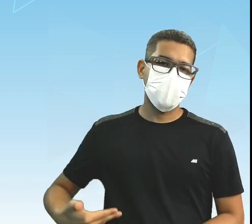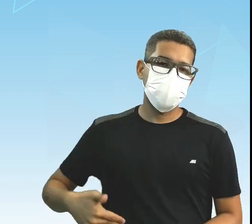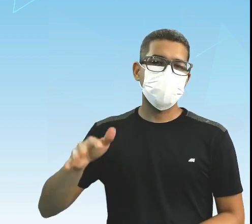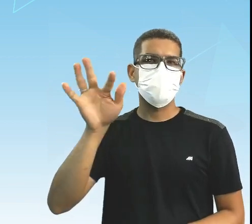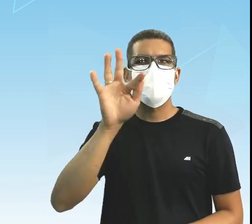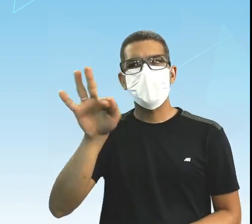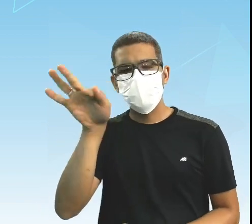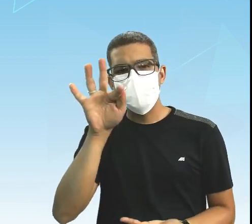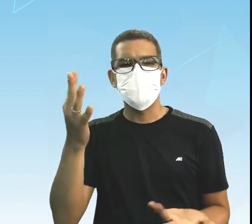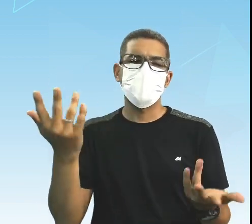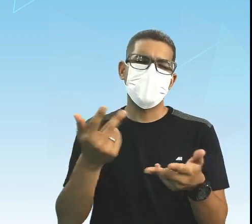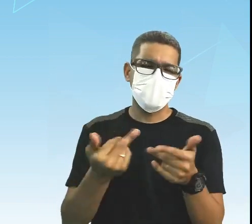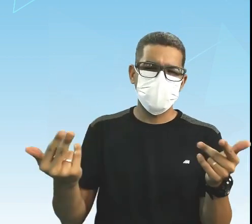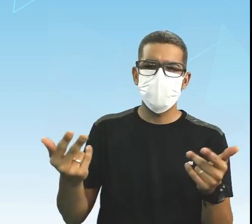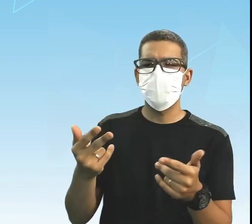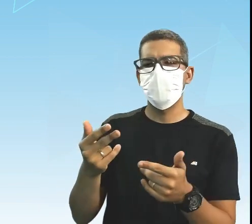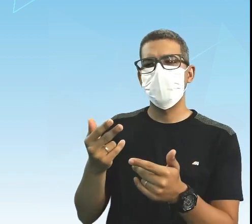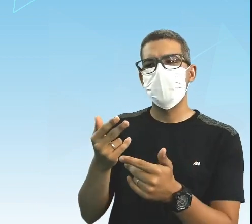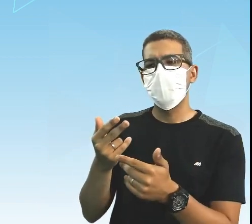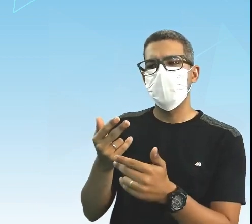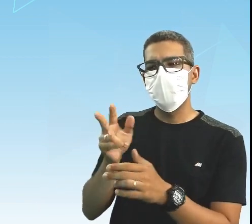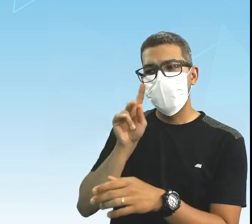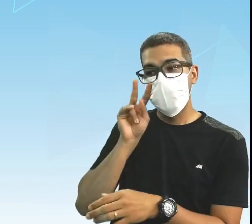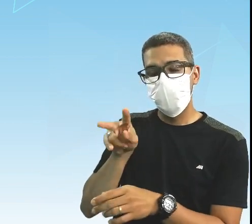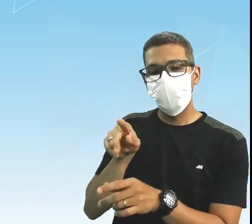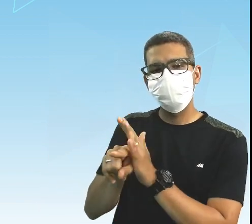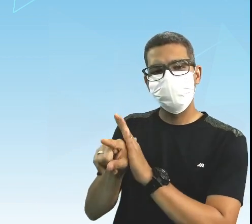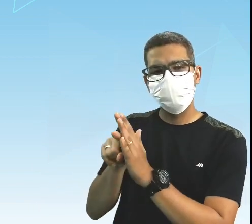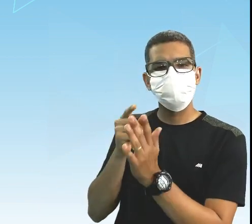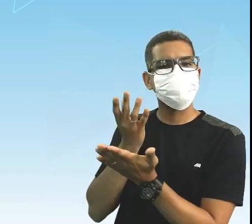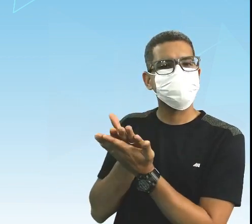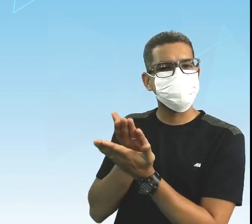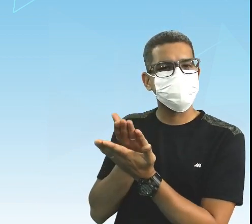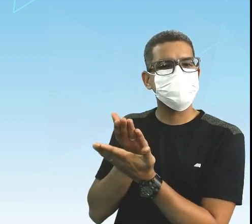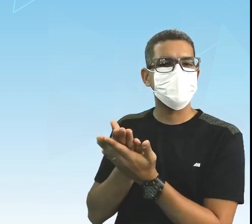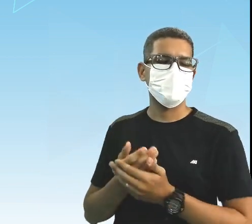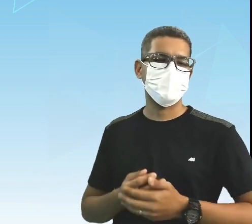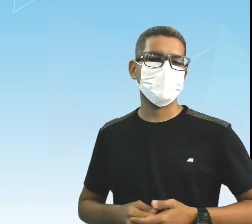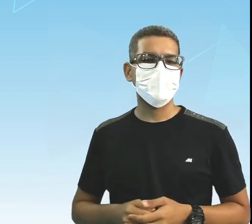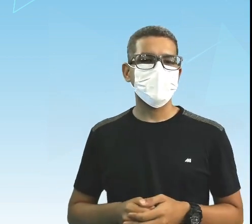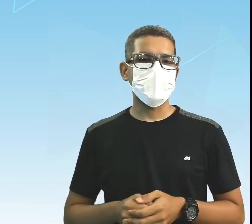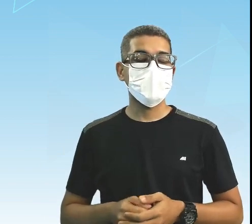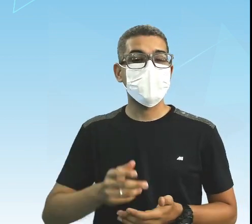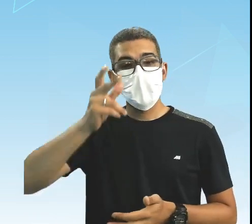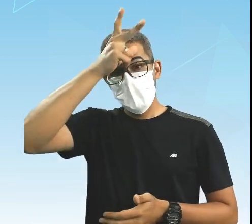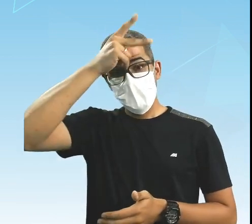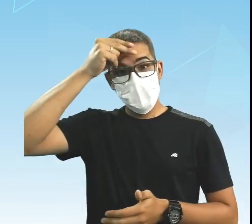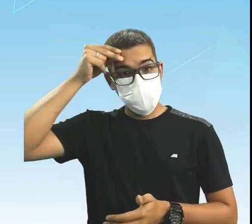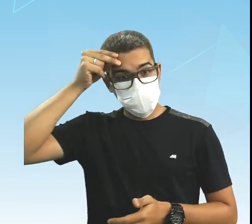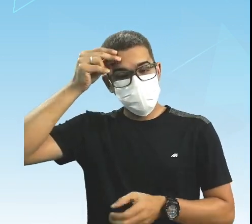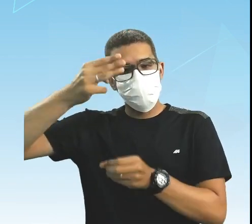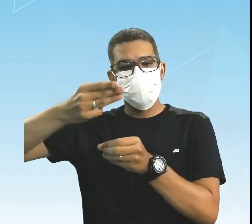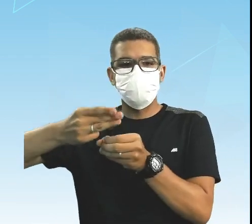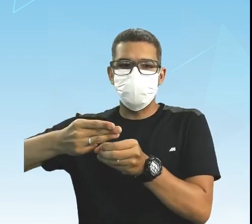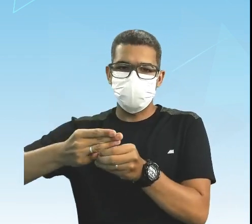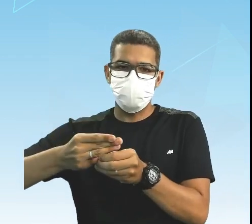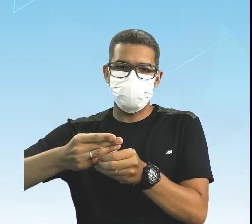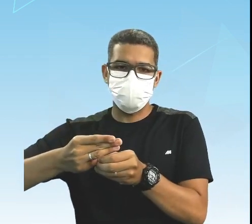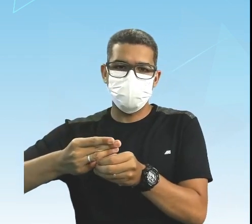governador do estado, na esfera estadual, o prefeito, na esfera municipal. Esse é o que